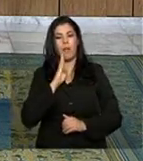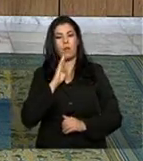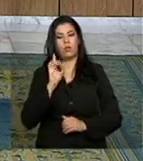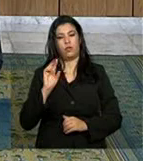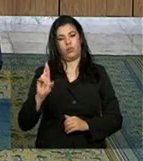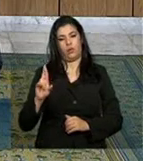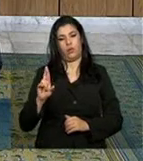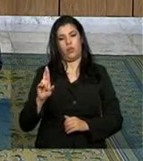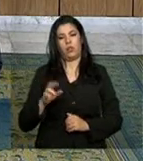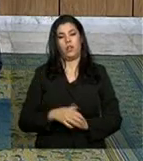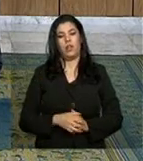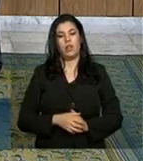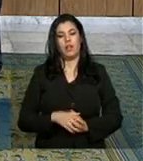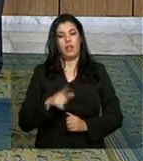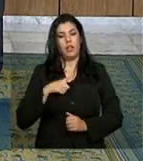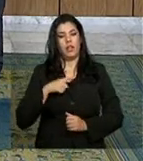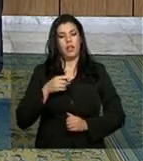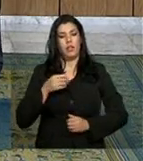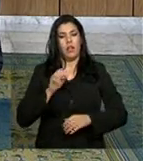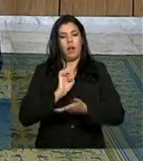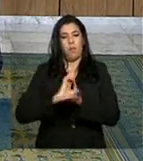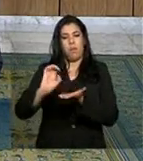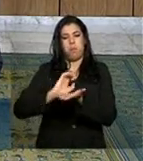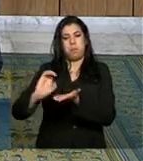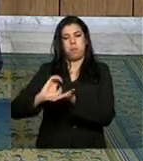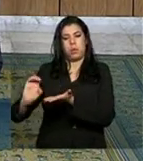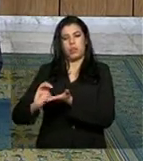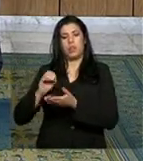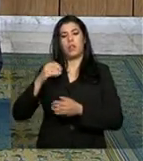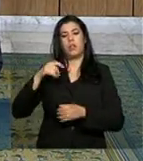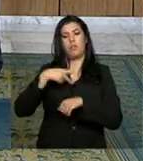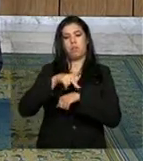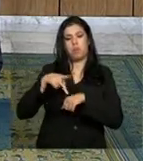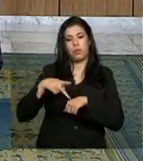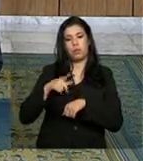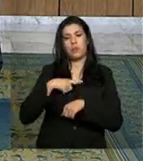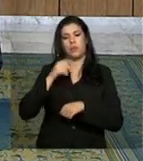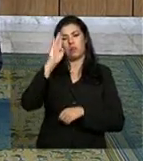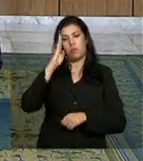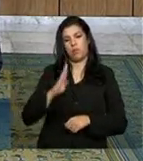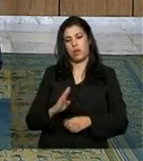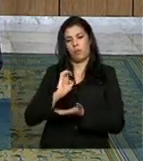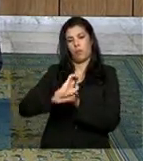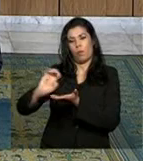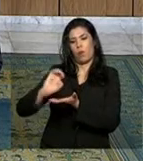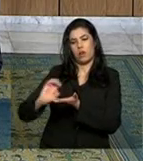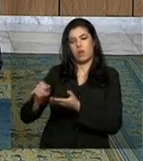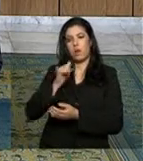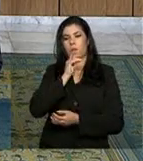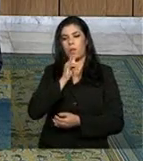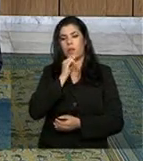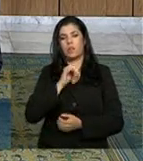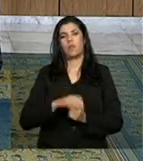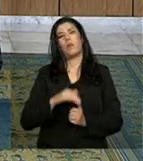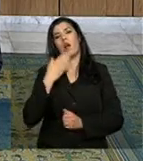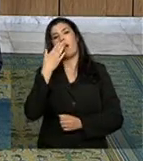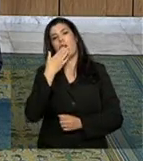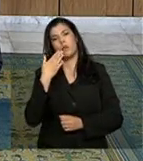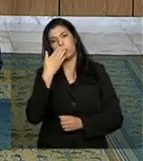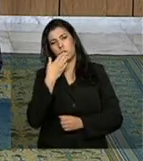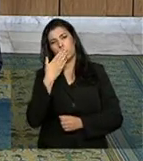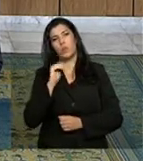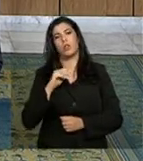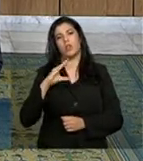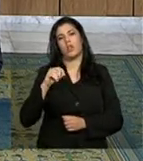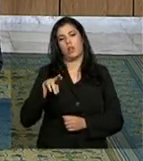brasileiras para o país são compostas, em sua maior parte, por produtos semifaturados, como o açúcar de cana, além de